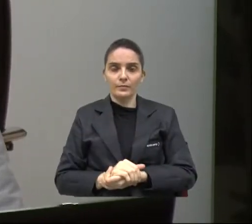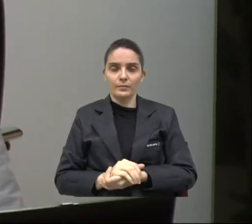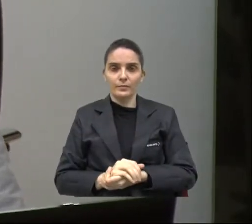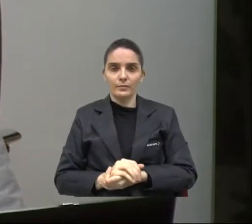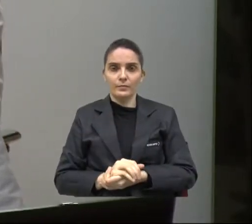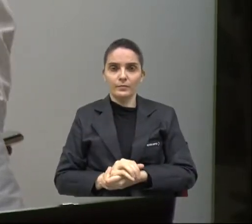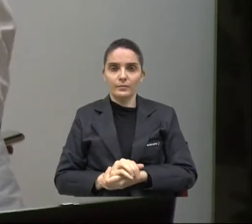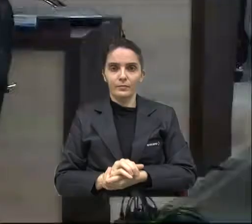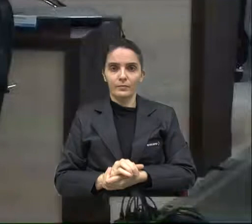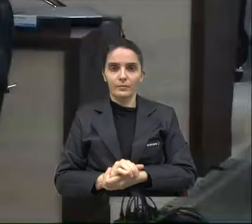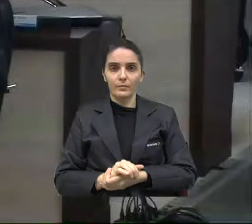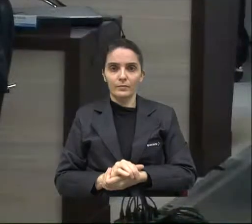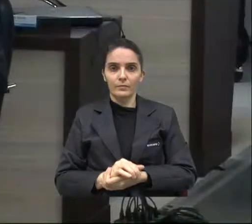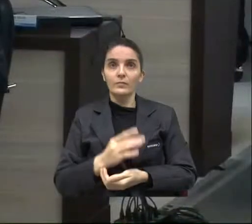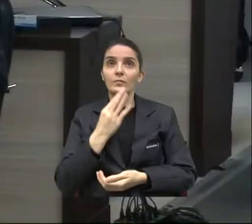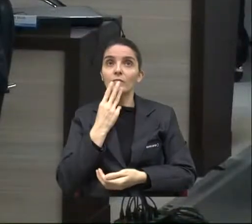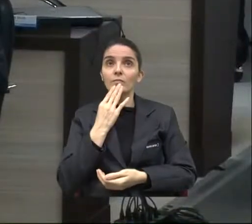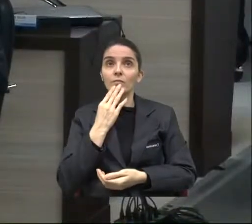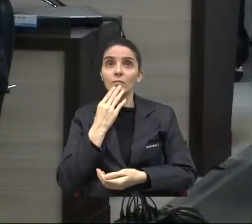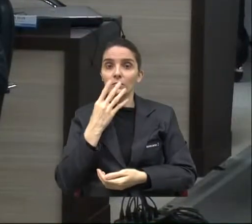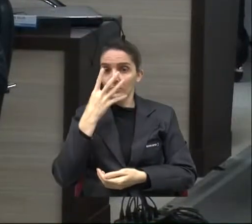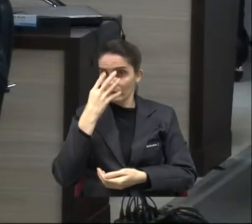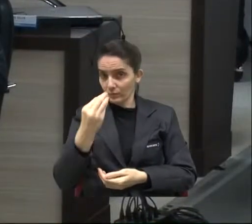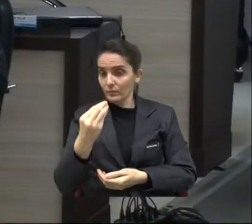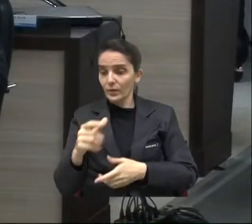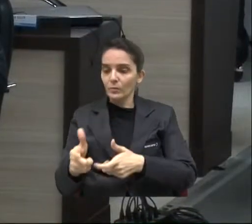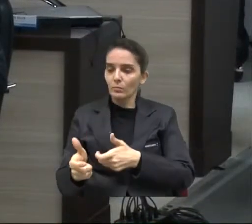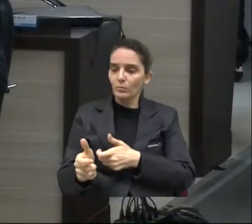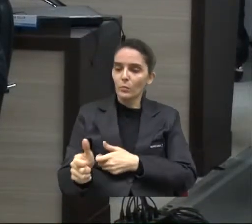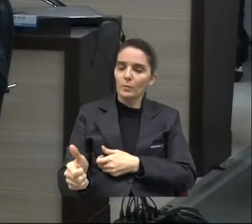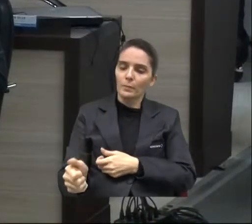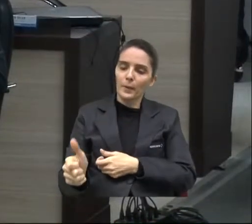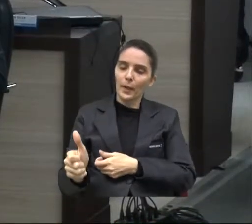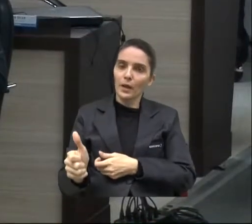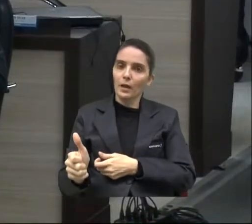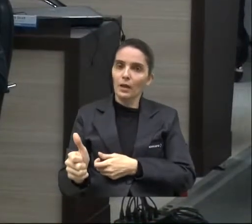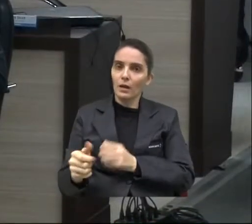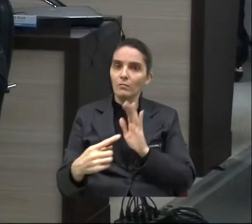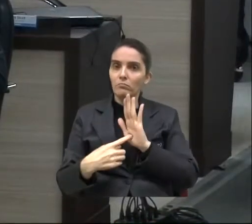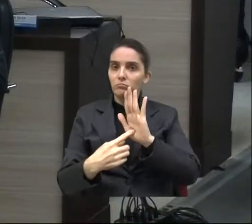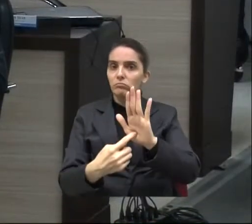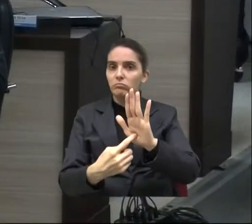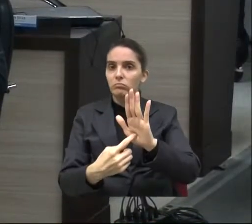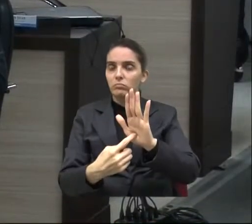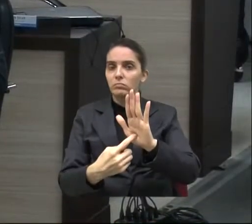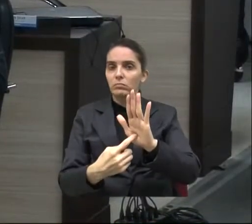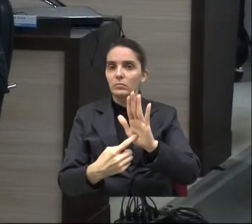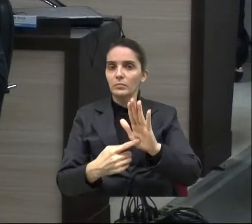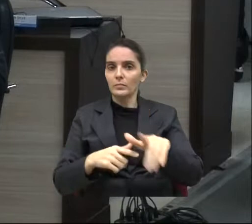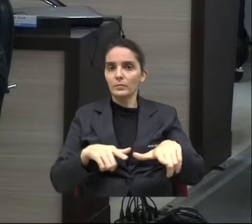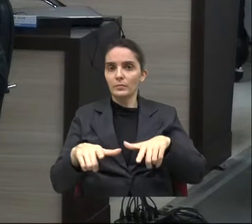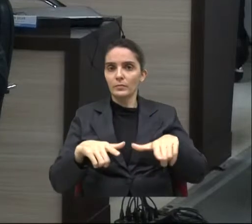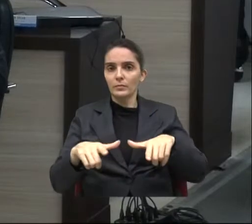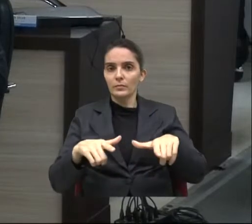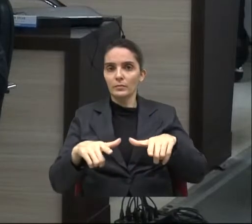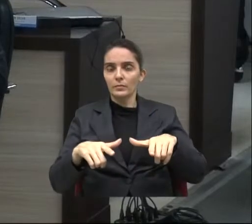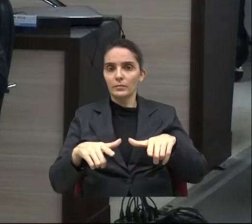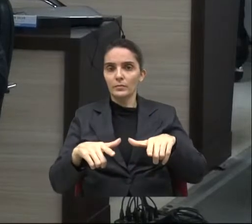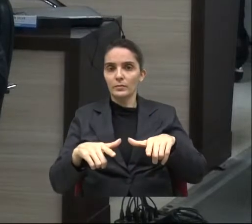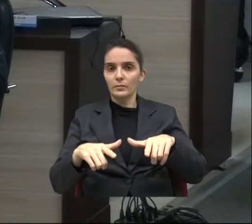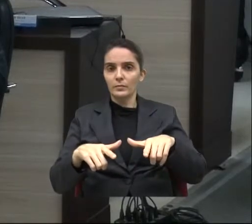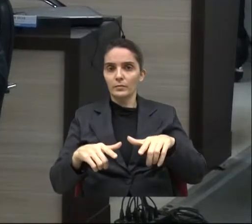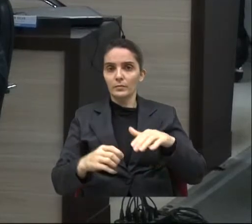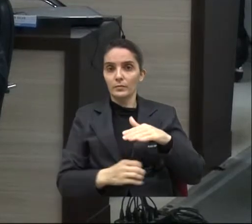Vereador, eu vou fotografar. Não, eu tenho. Eu vou fotografar serviços feitos 65. Pela concessionária e